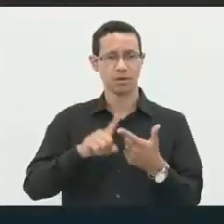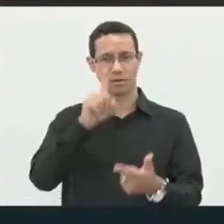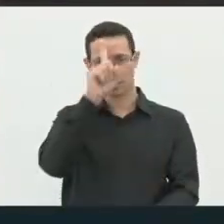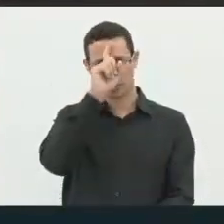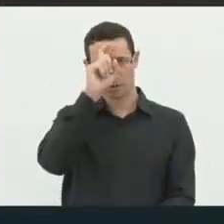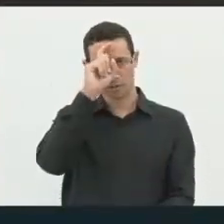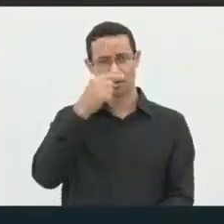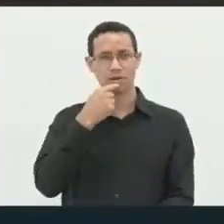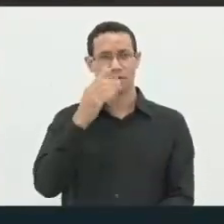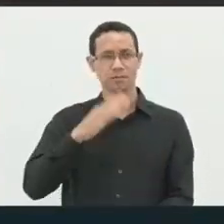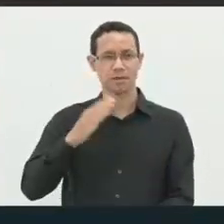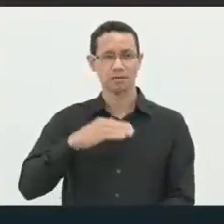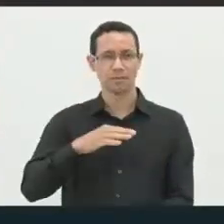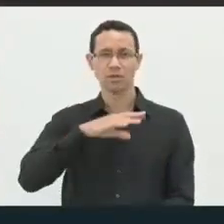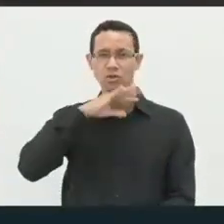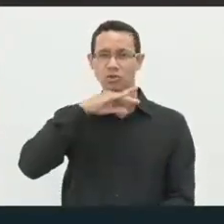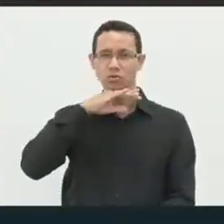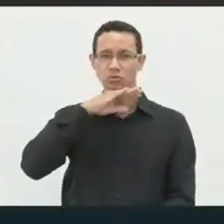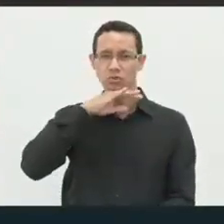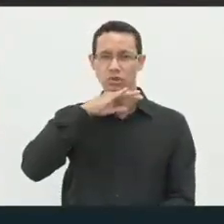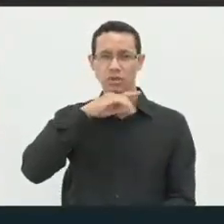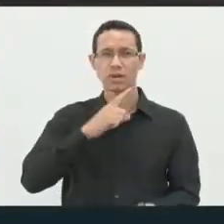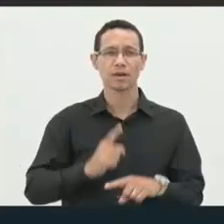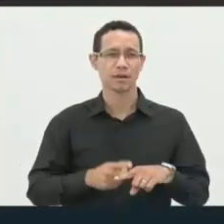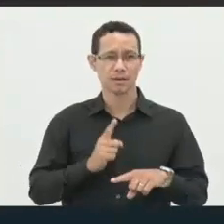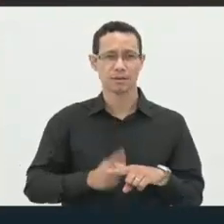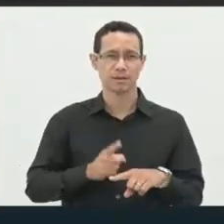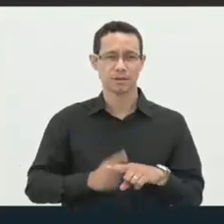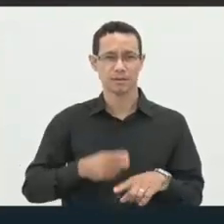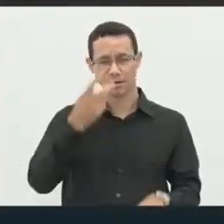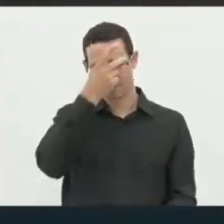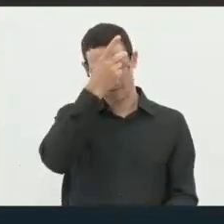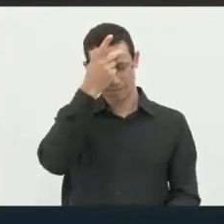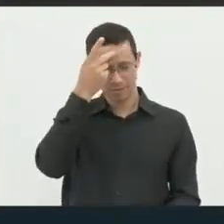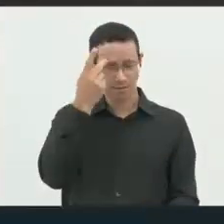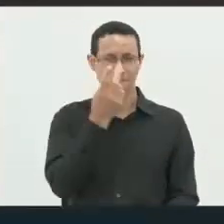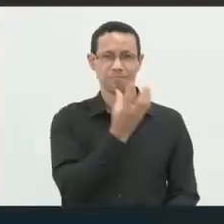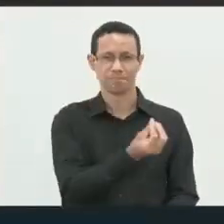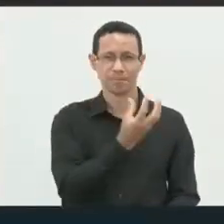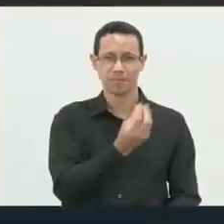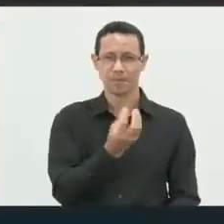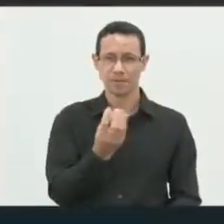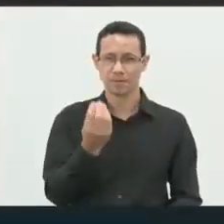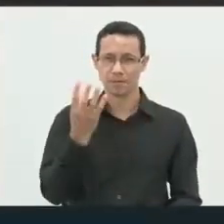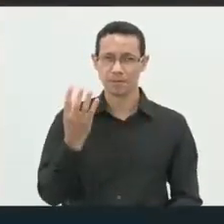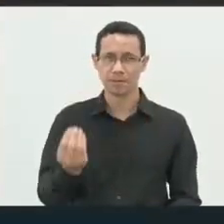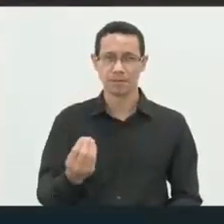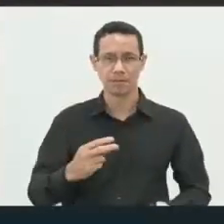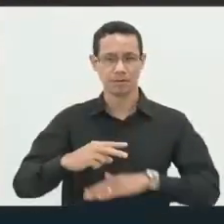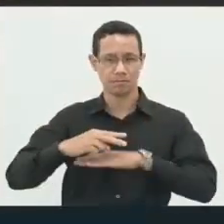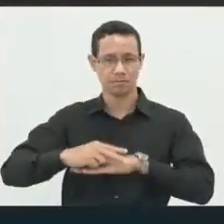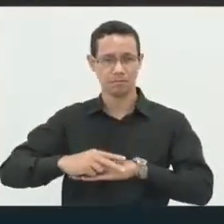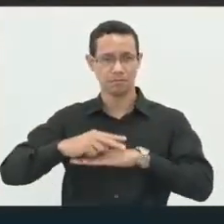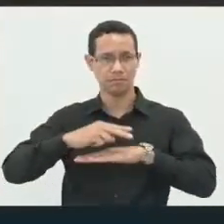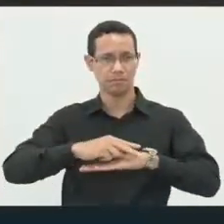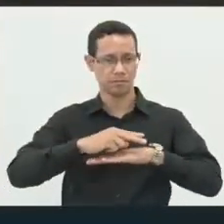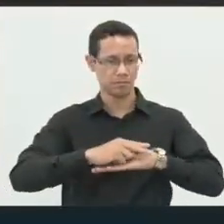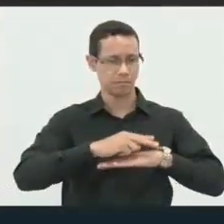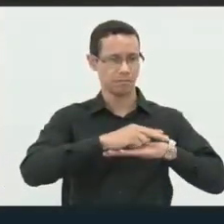horrores porque haviam várias pessoas internadas eu não sei se vocês